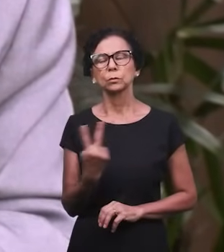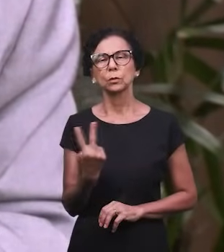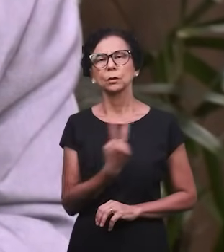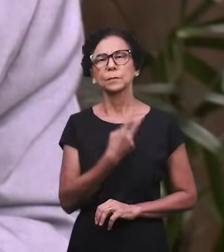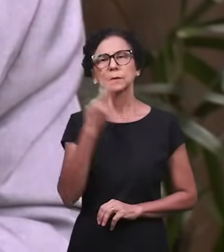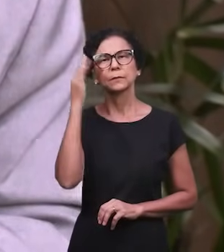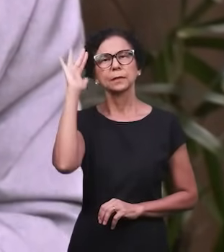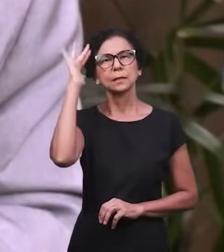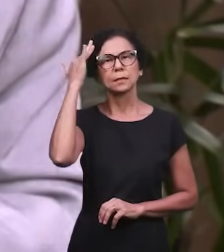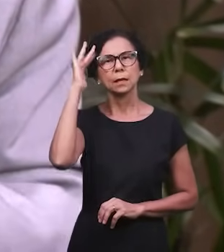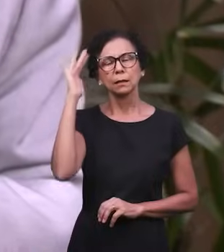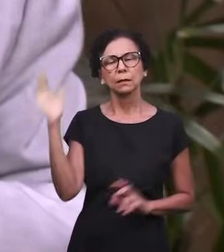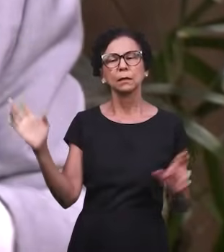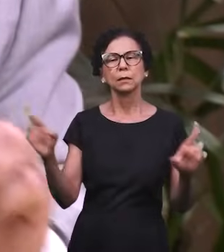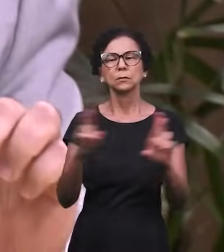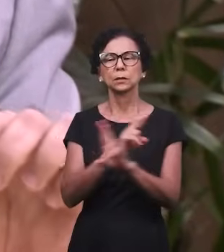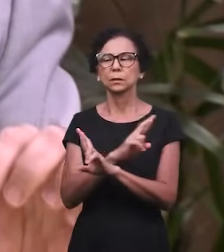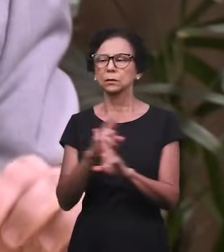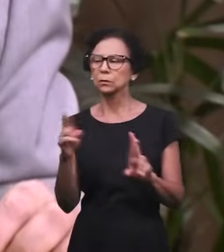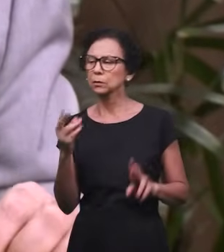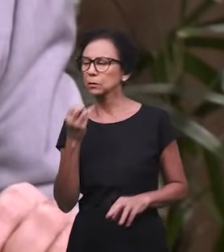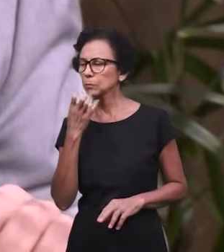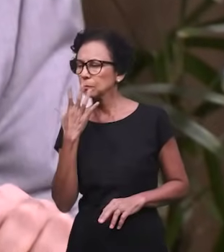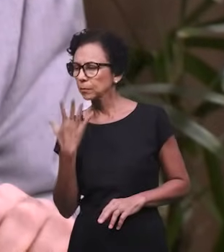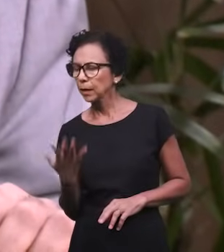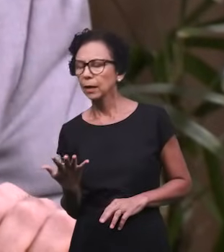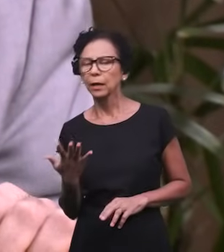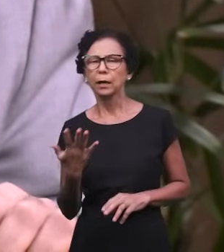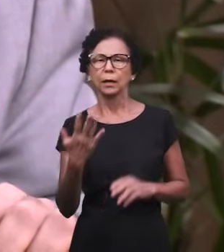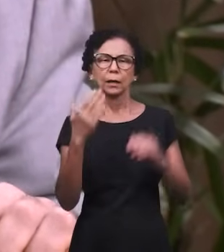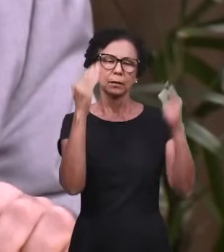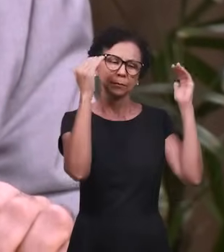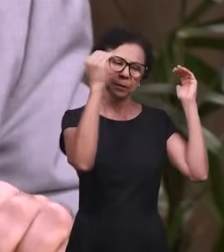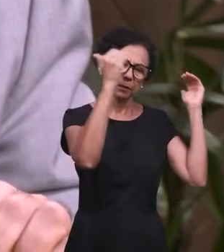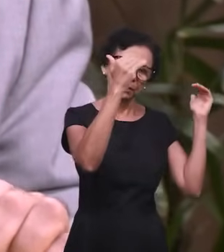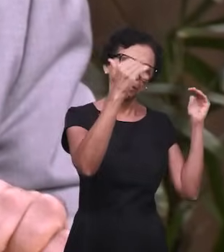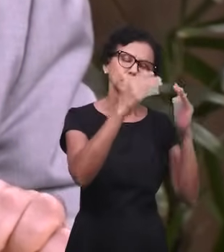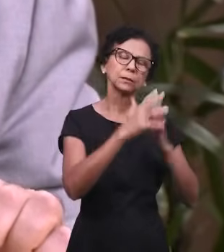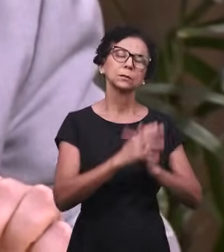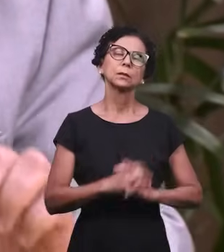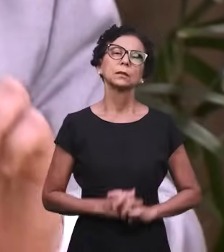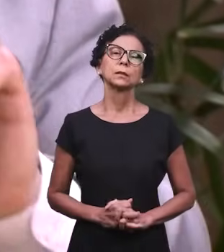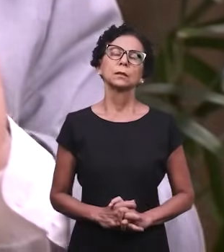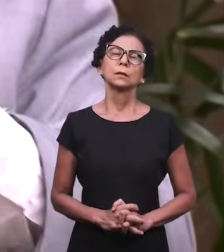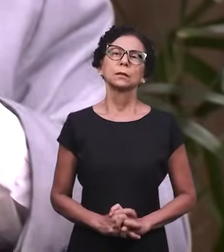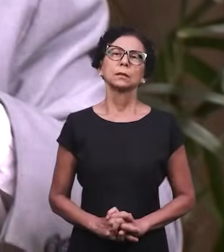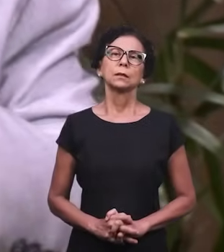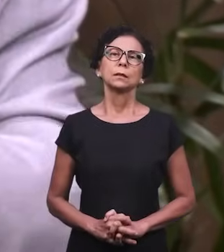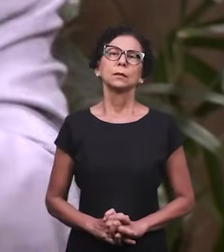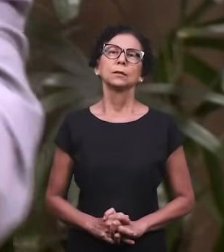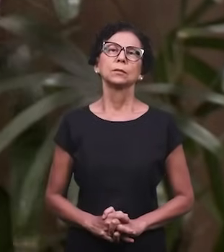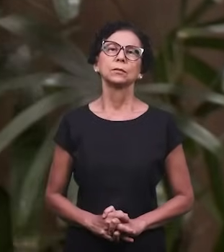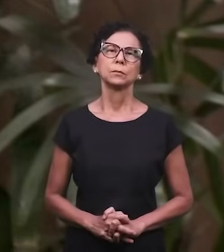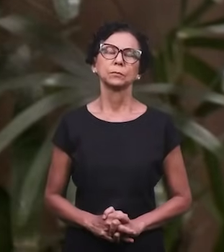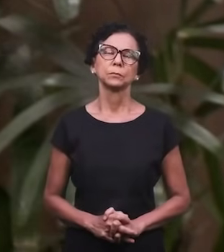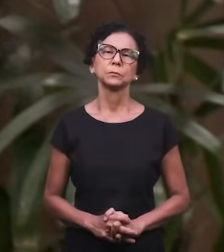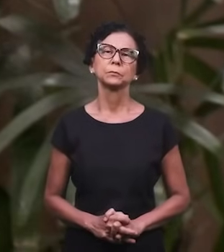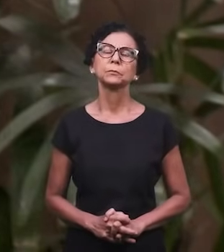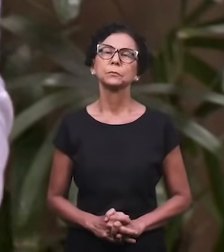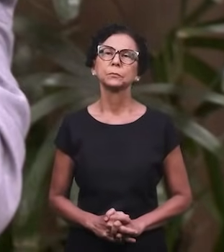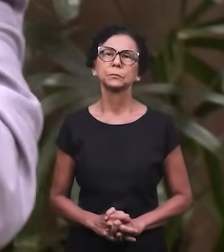esse detalhe aqui e que é o nosso tema né Eh quer dizer isso